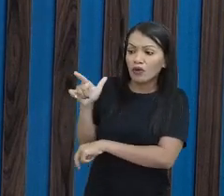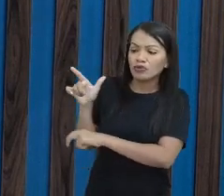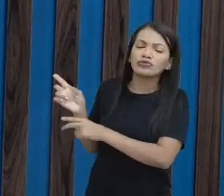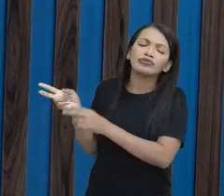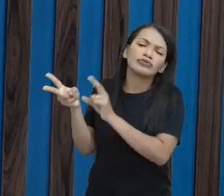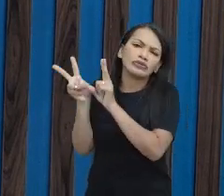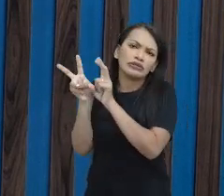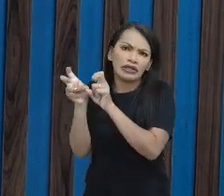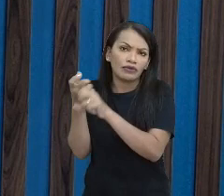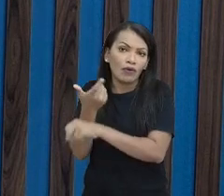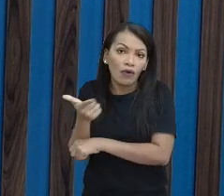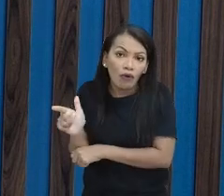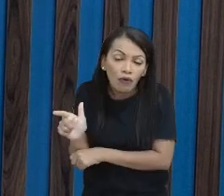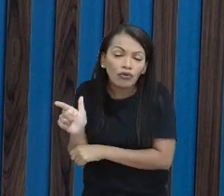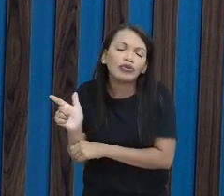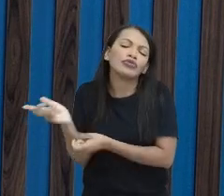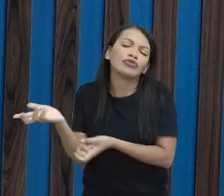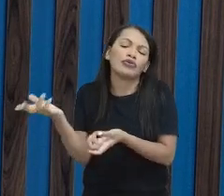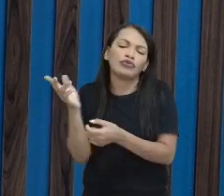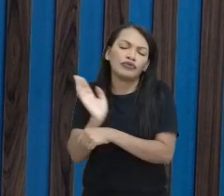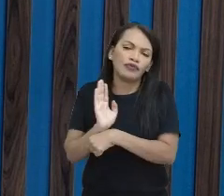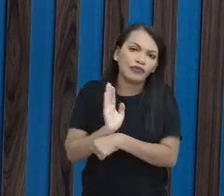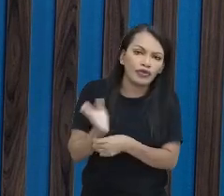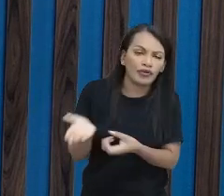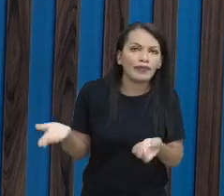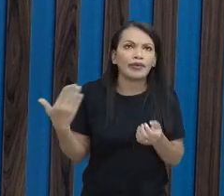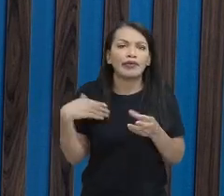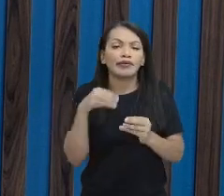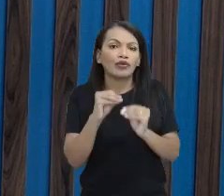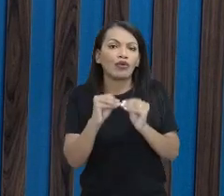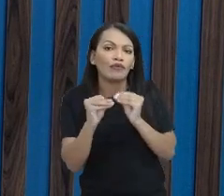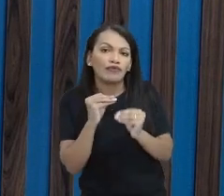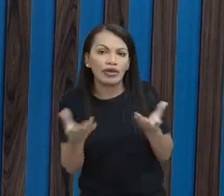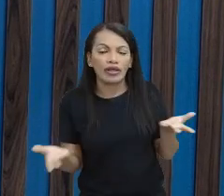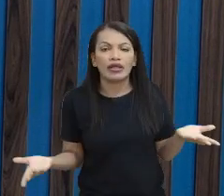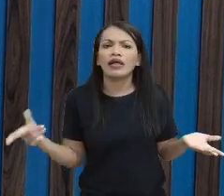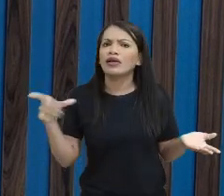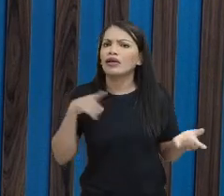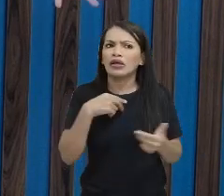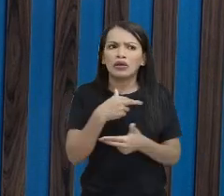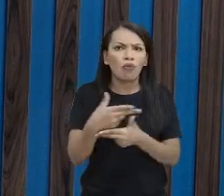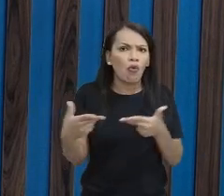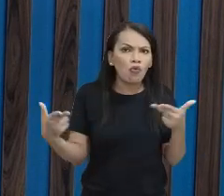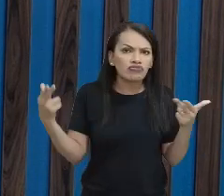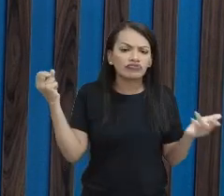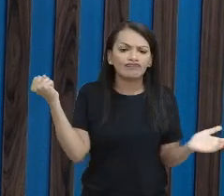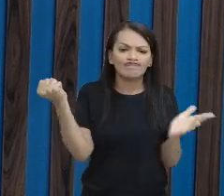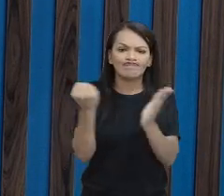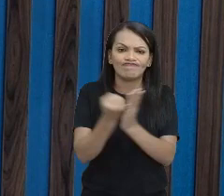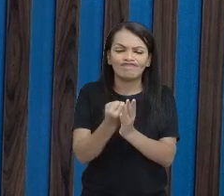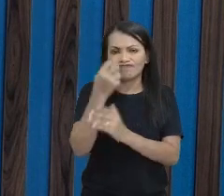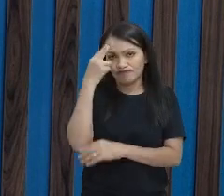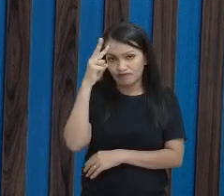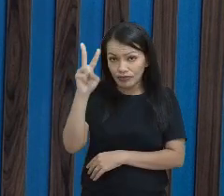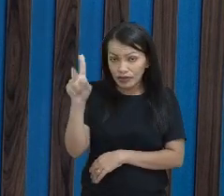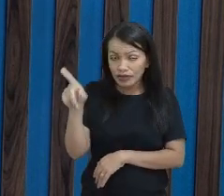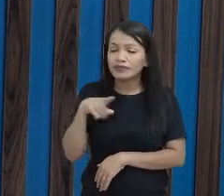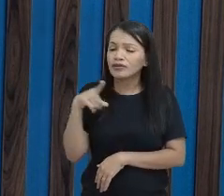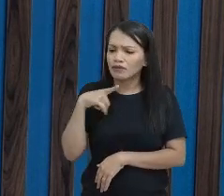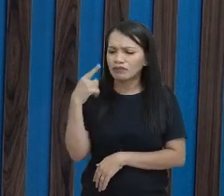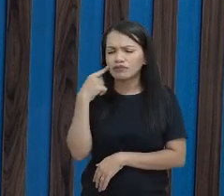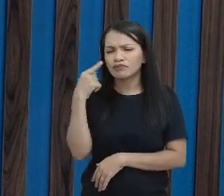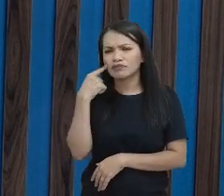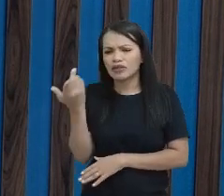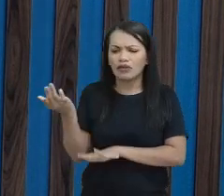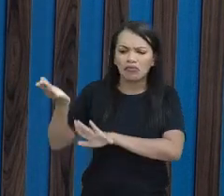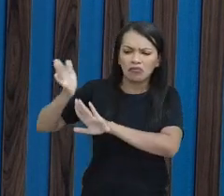textos, a outros filmes, a outras novelas, a outros vídeos, a fatos históricos. Então ali há essa intertextualidade,